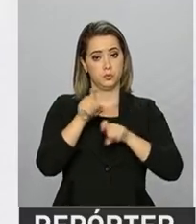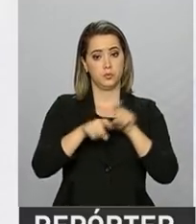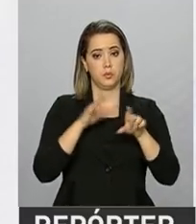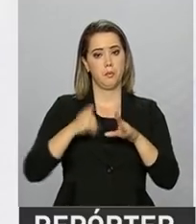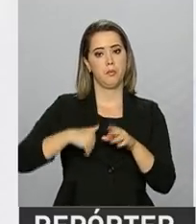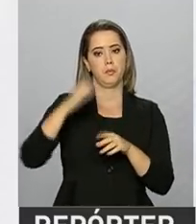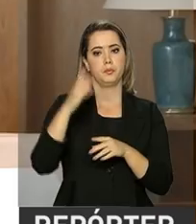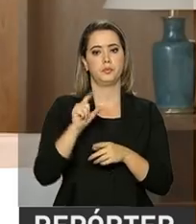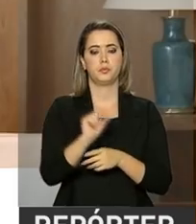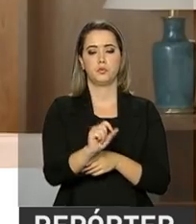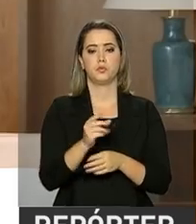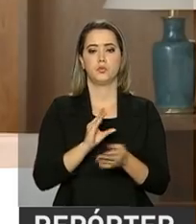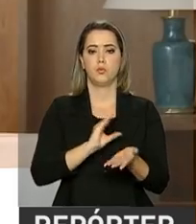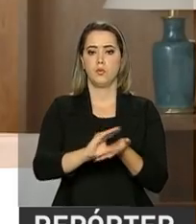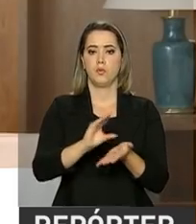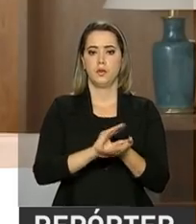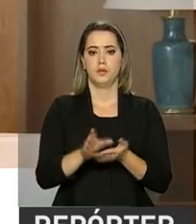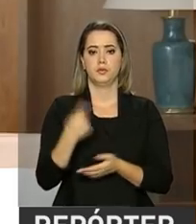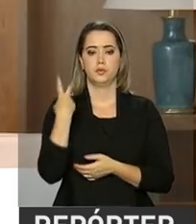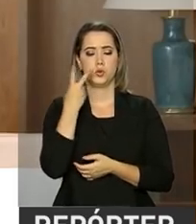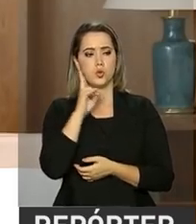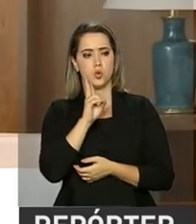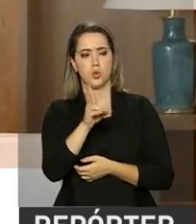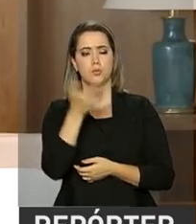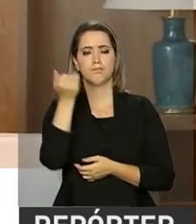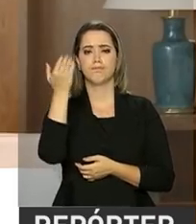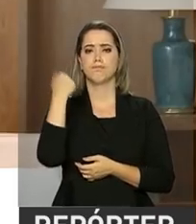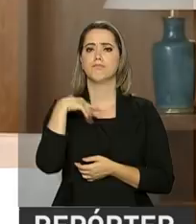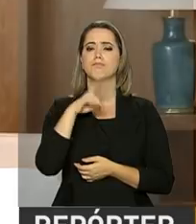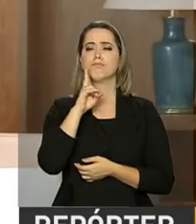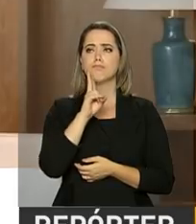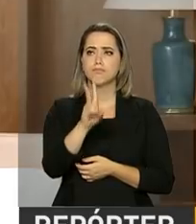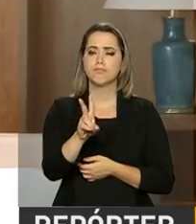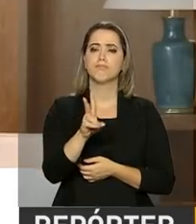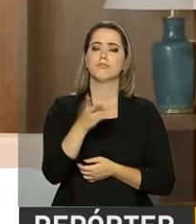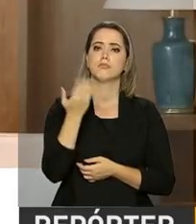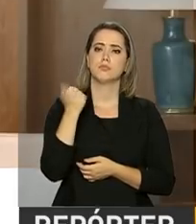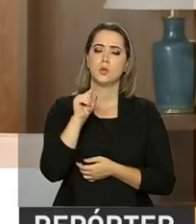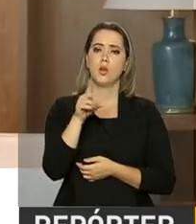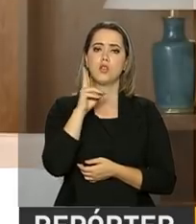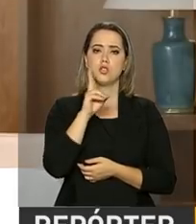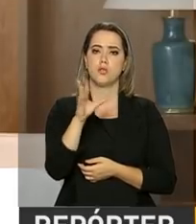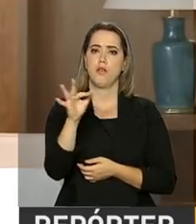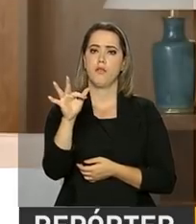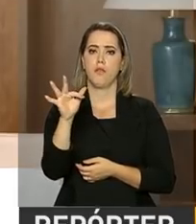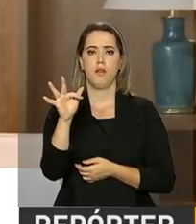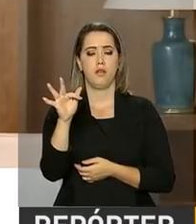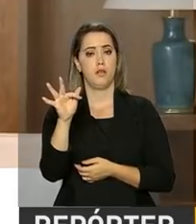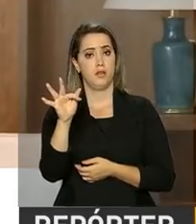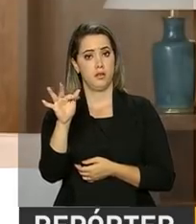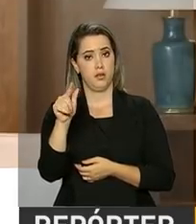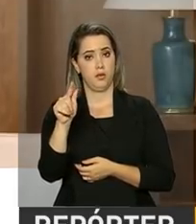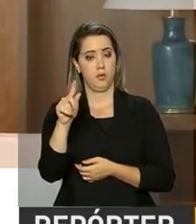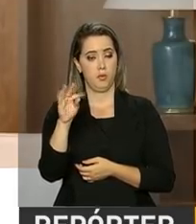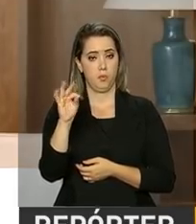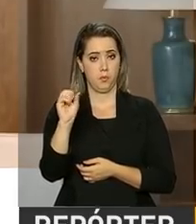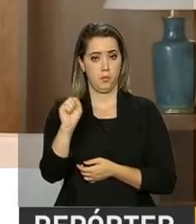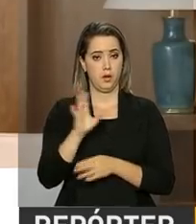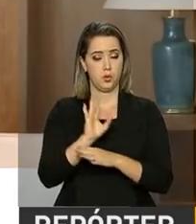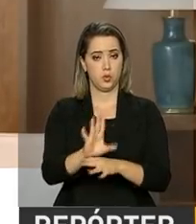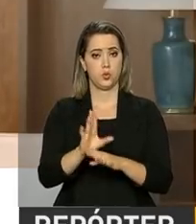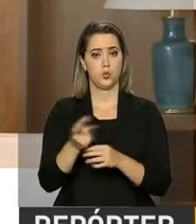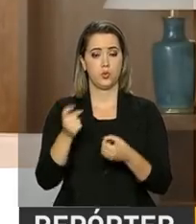maiores incrementos. Quando a gente olhar para trás daqui a alguns anos, a gente vai lembrar que o FGTS, de fato, ajudou o varejo a se